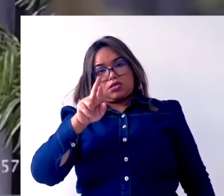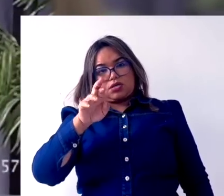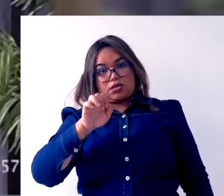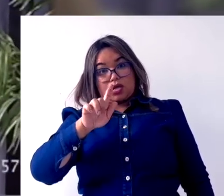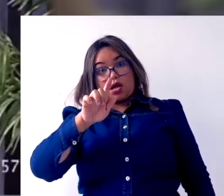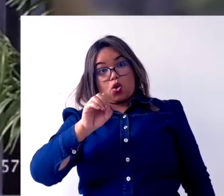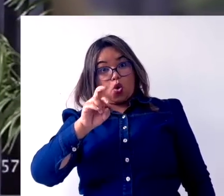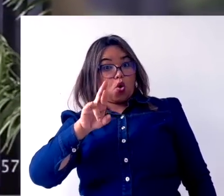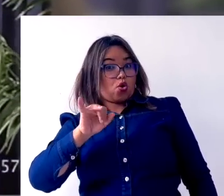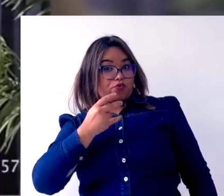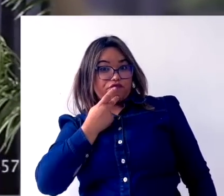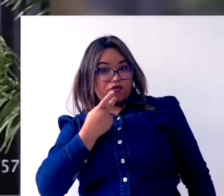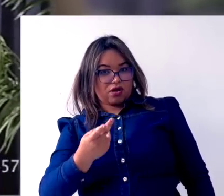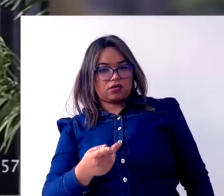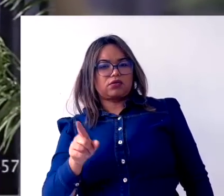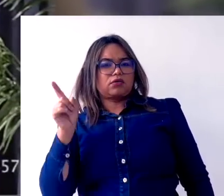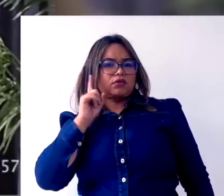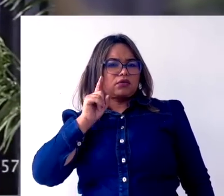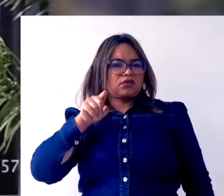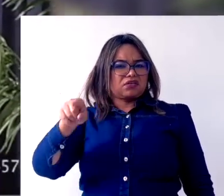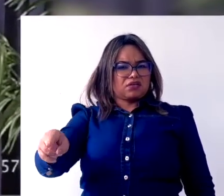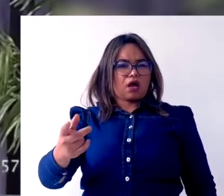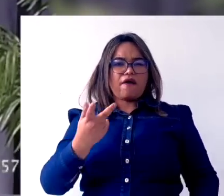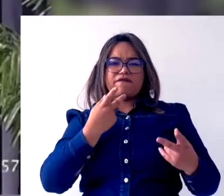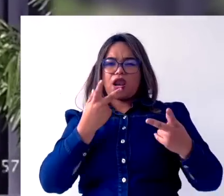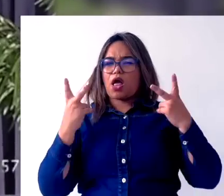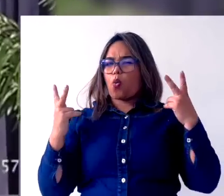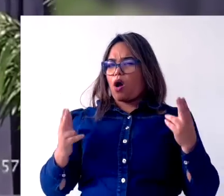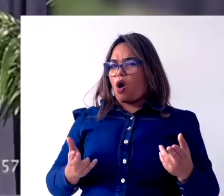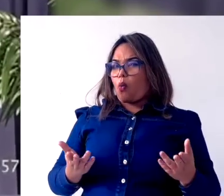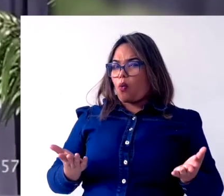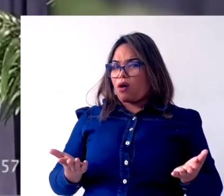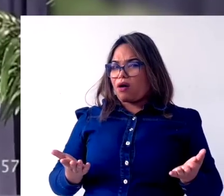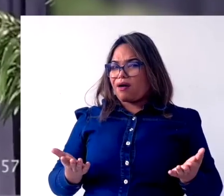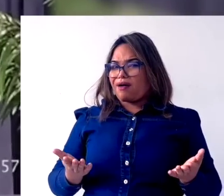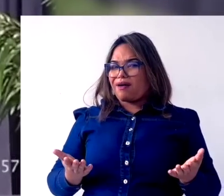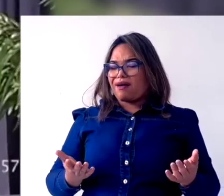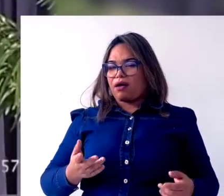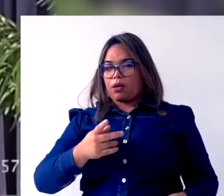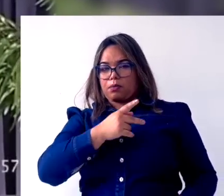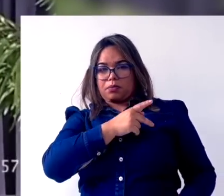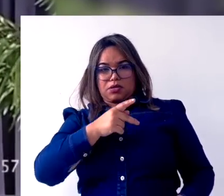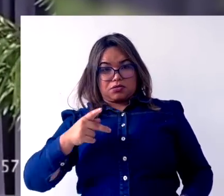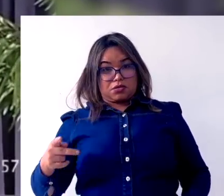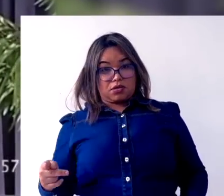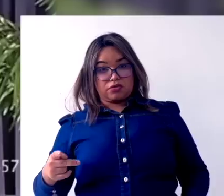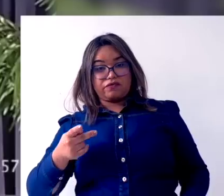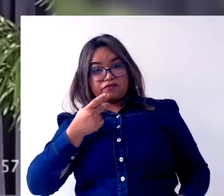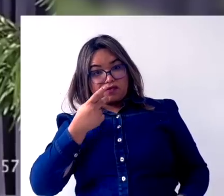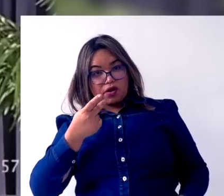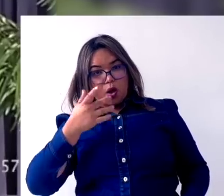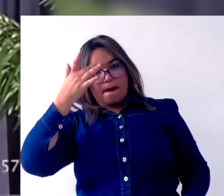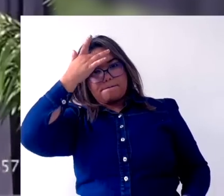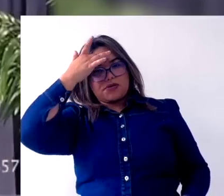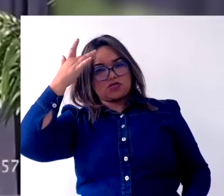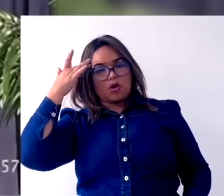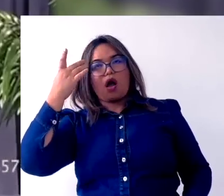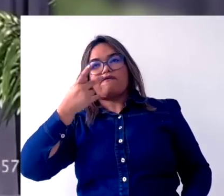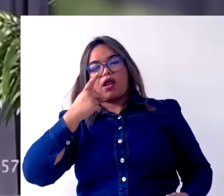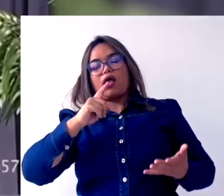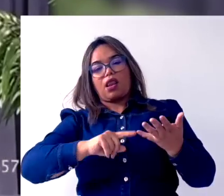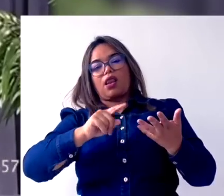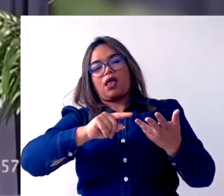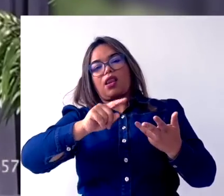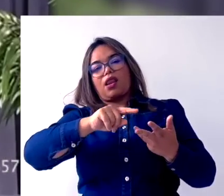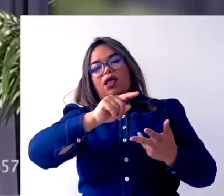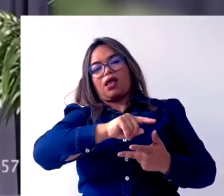Estados Unidos estão agora dizendo as mesmas coisas? O presidente não acabou de dizer que aqueles que dizem isso e aquilo são os novos